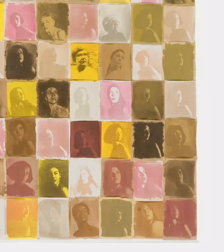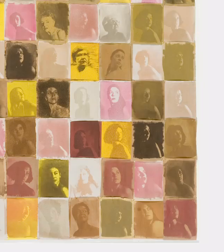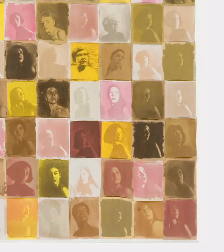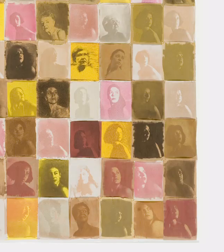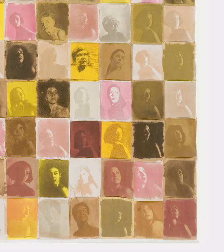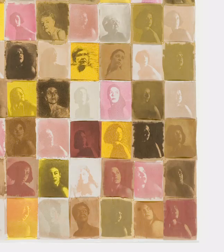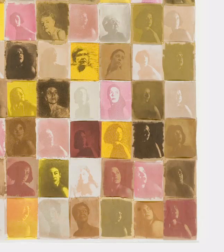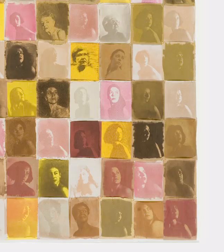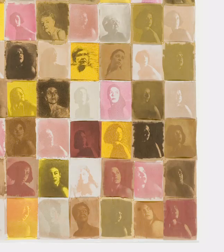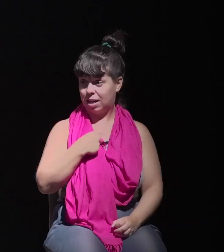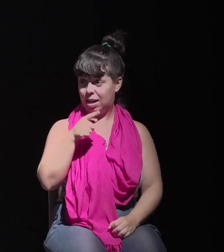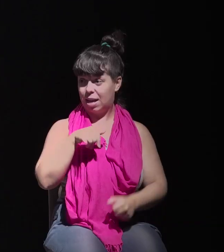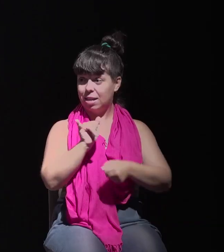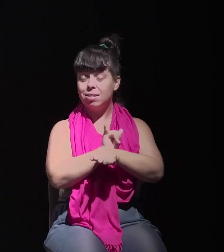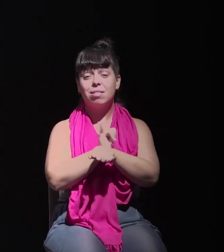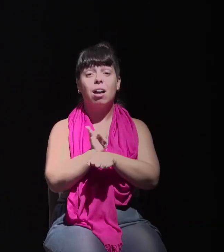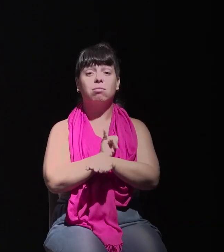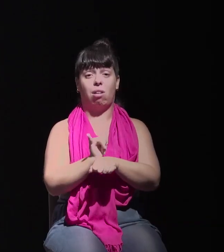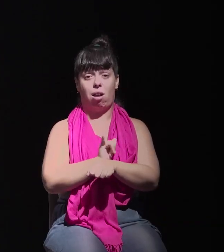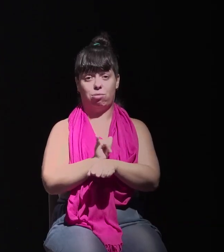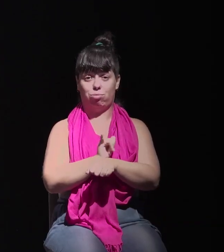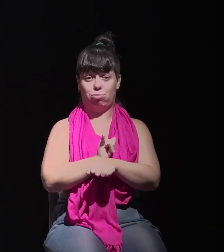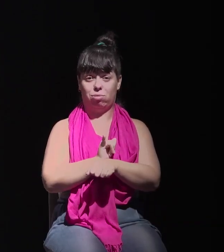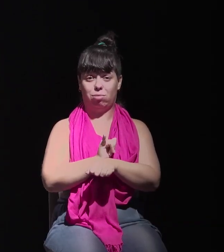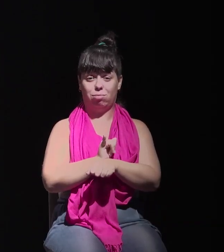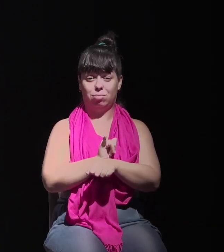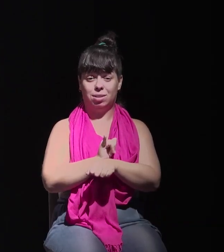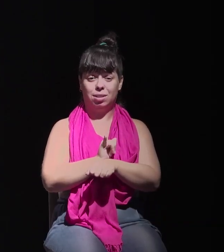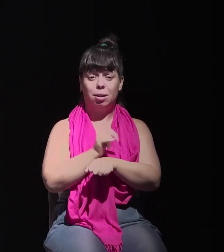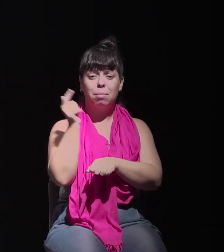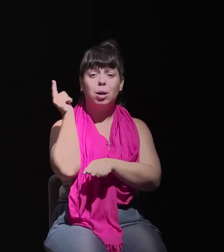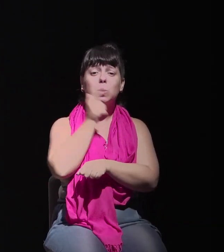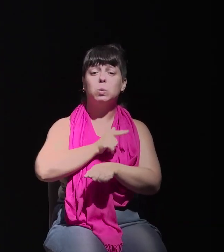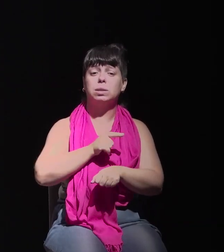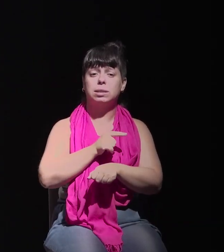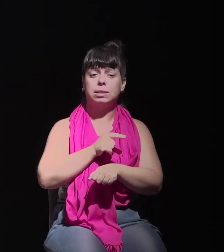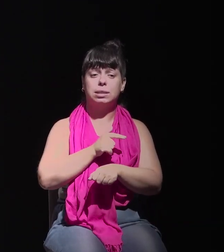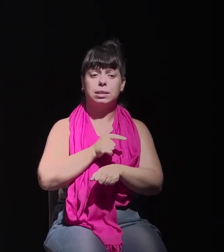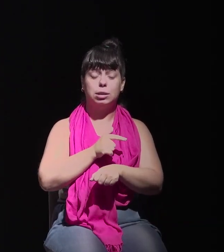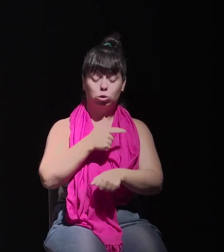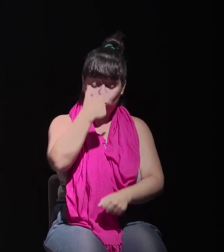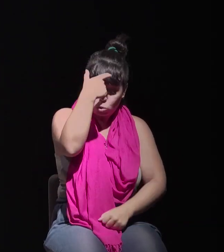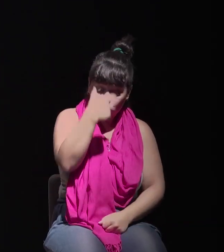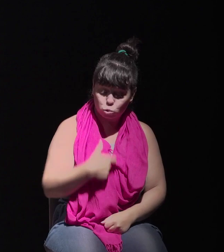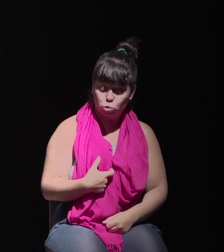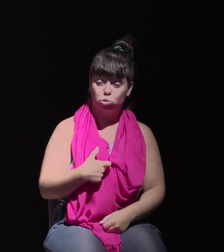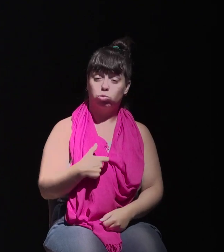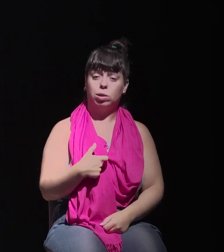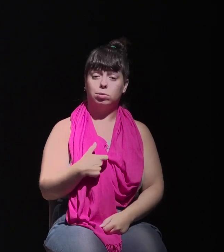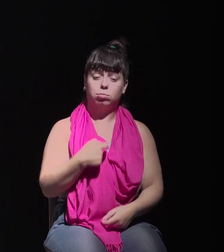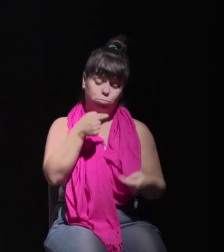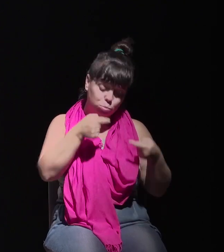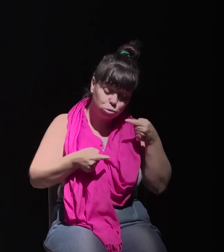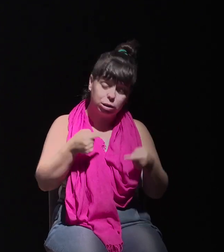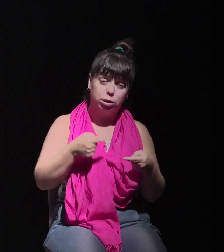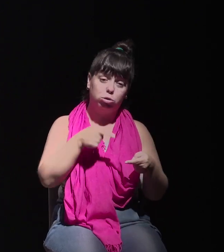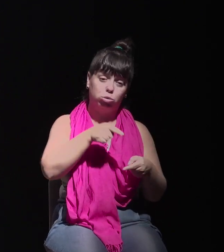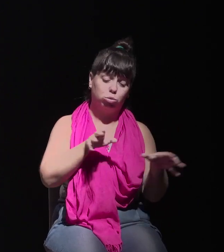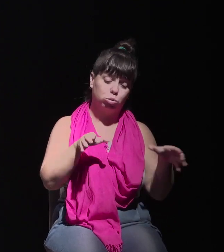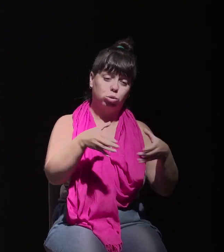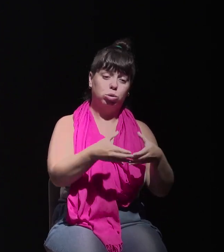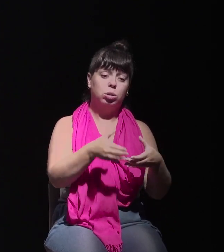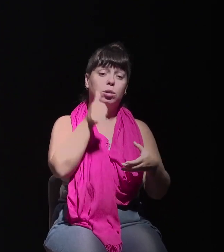uma estratégia na construção do sujeito político do coletivo do feminismo. E é nela que a gente aposta. É na força das